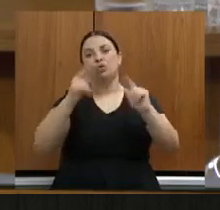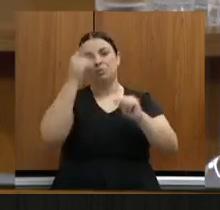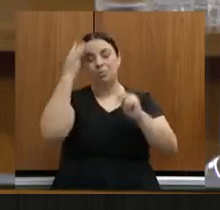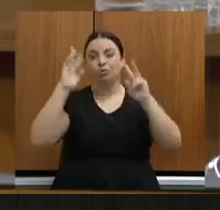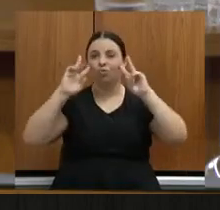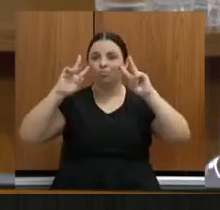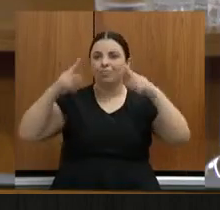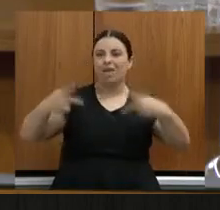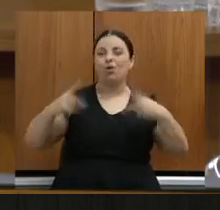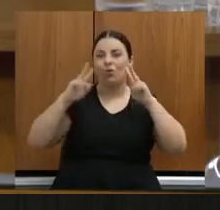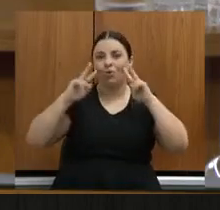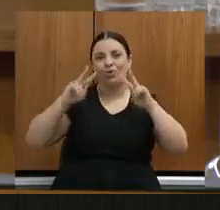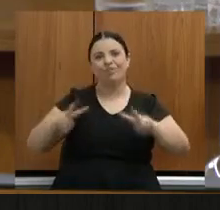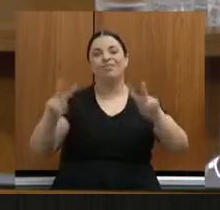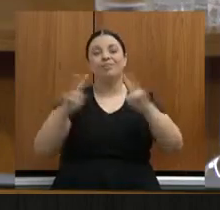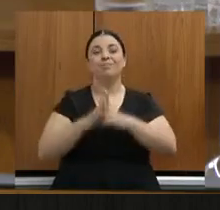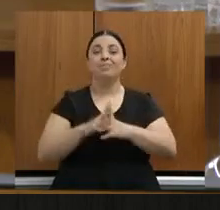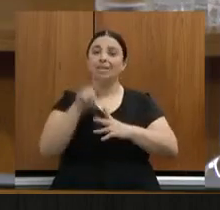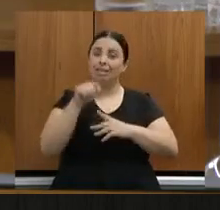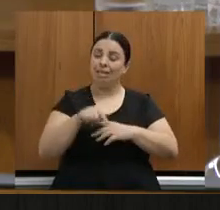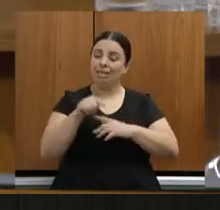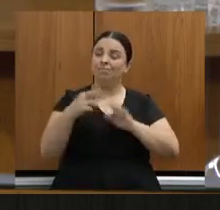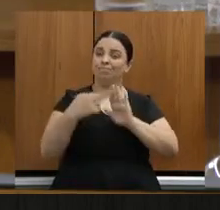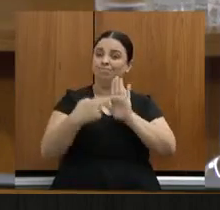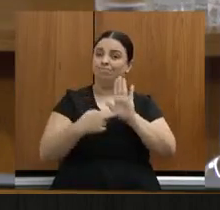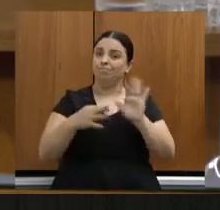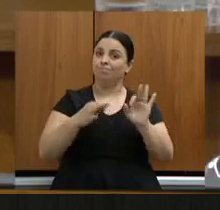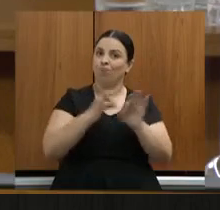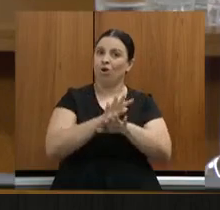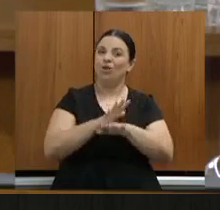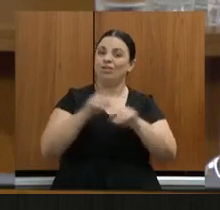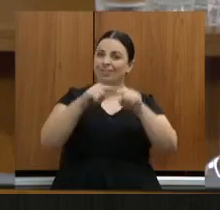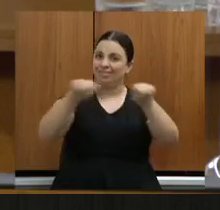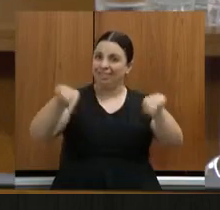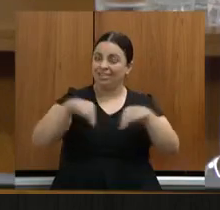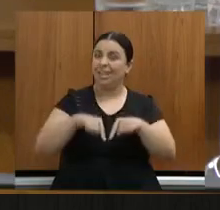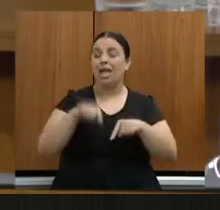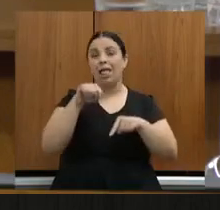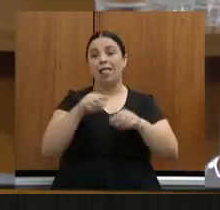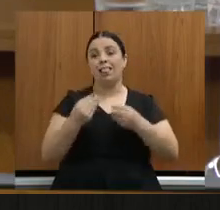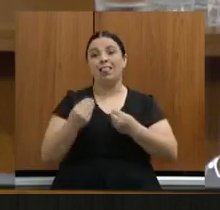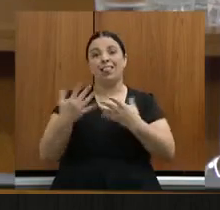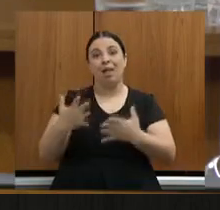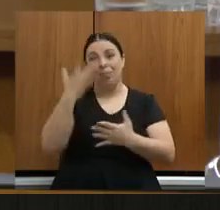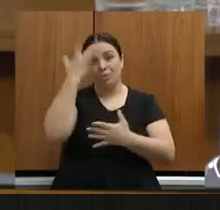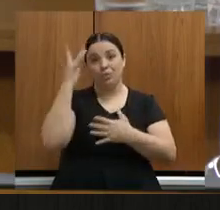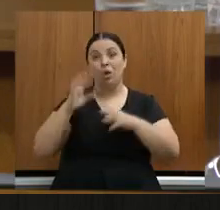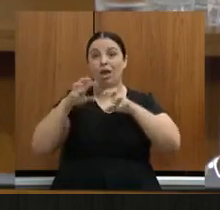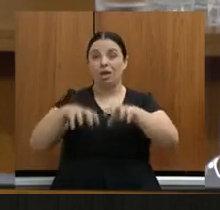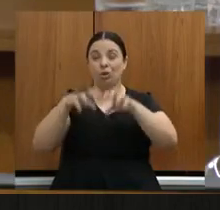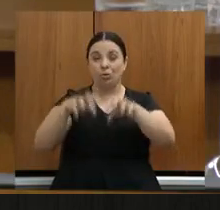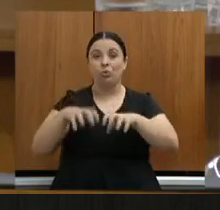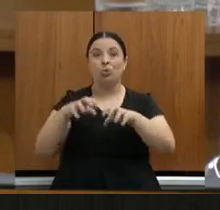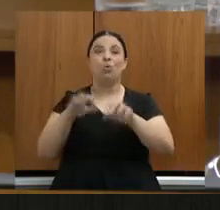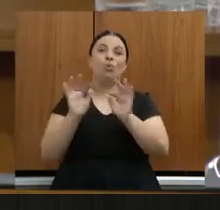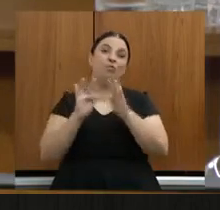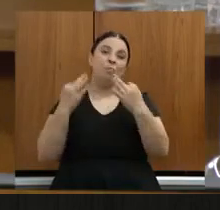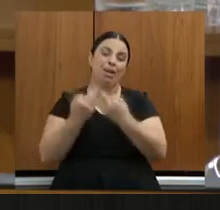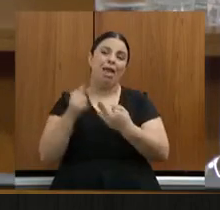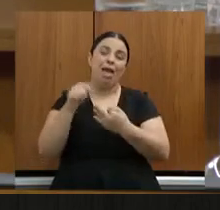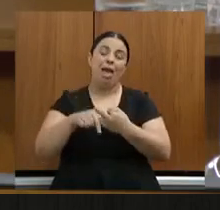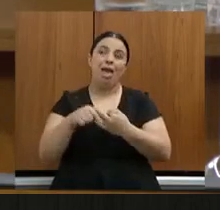questão de registro de regulação fundiária também tira o nosso agricultores familiares da invisibilidade eles passam então